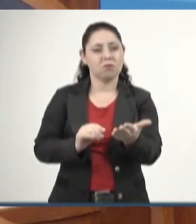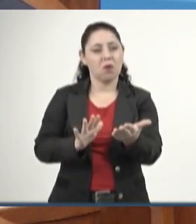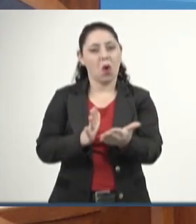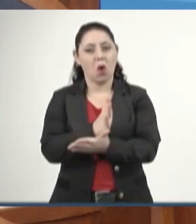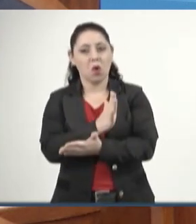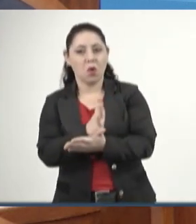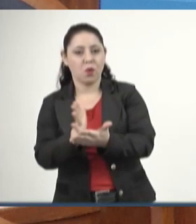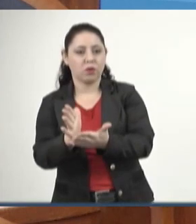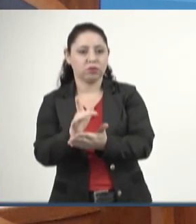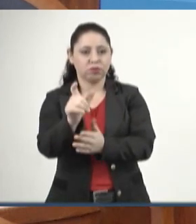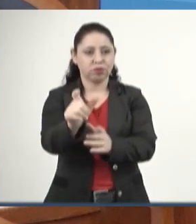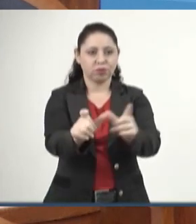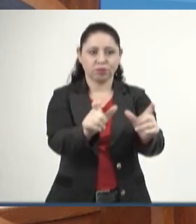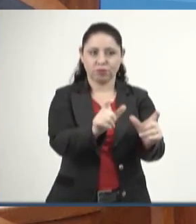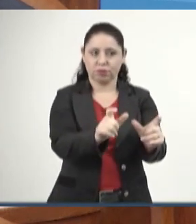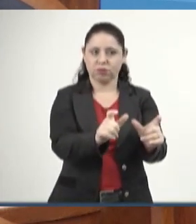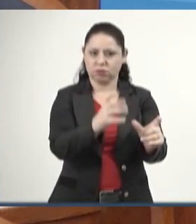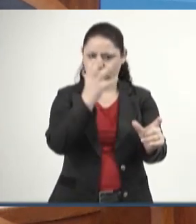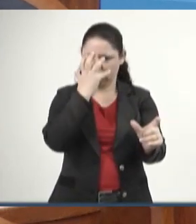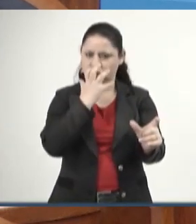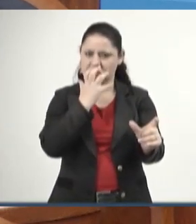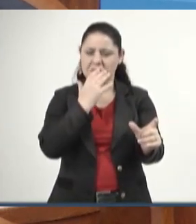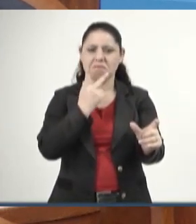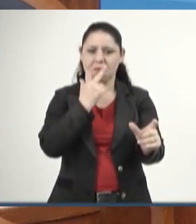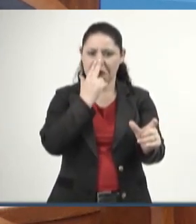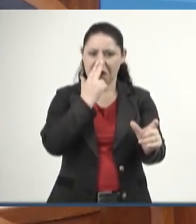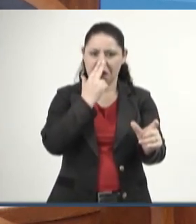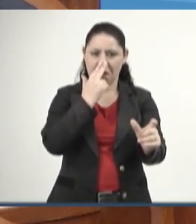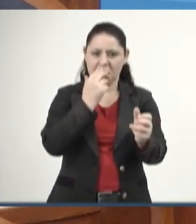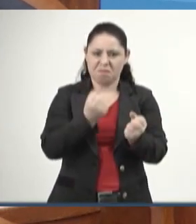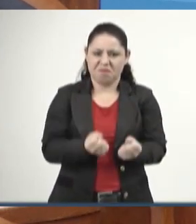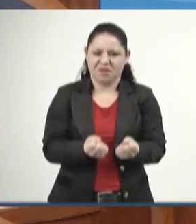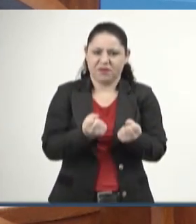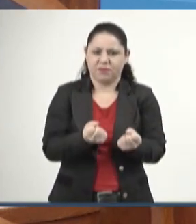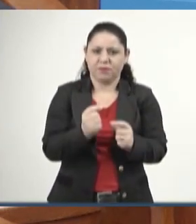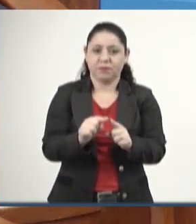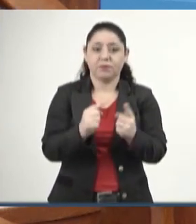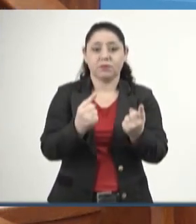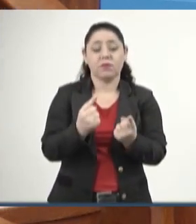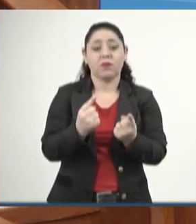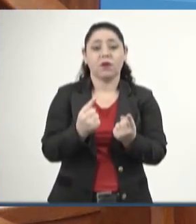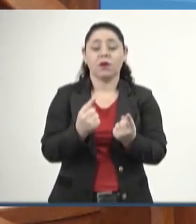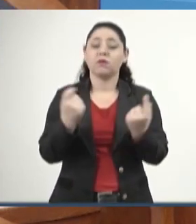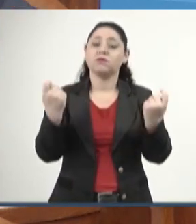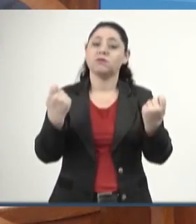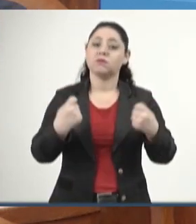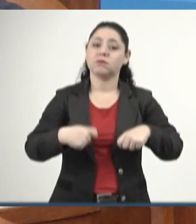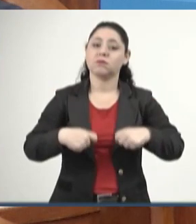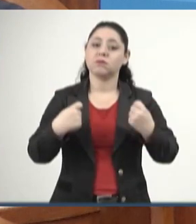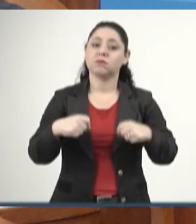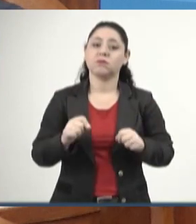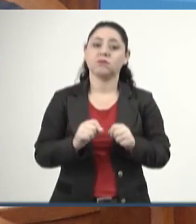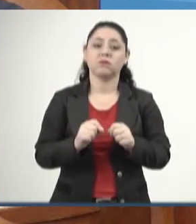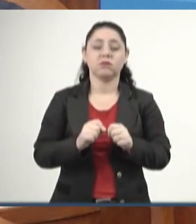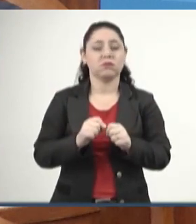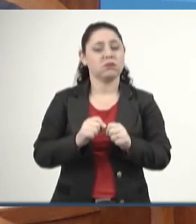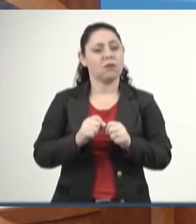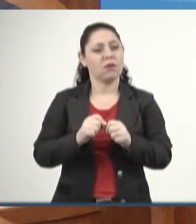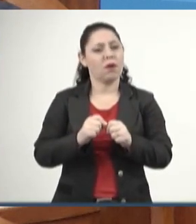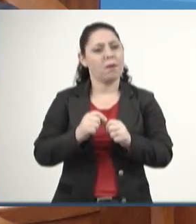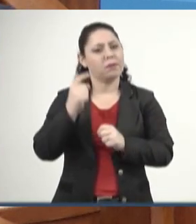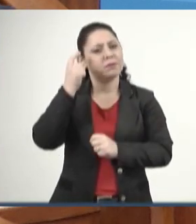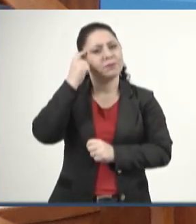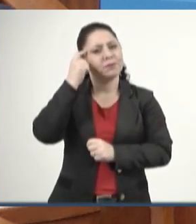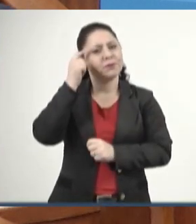por alguns bastante severa, mas nós precisamos aqui fazer uma